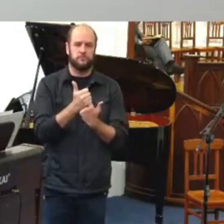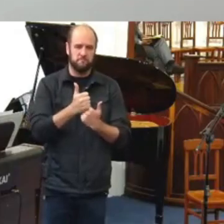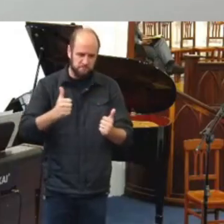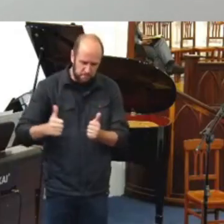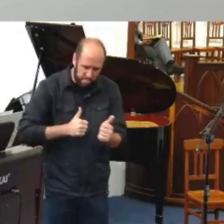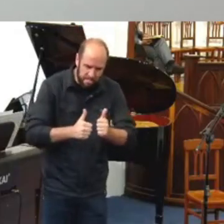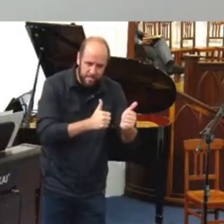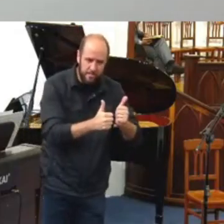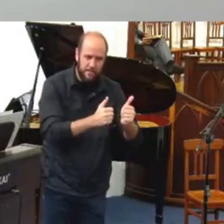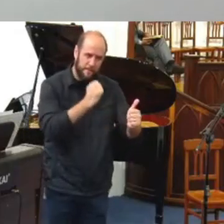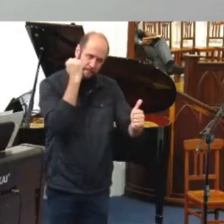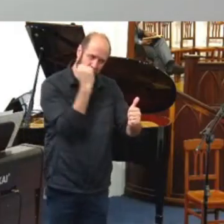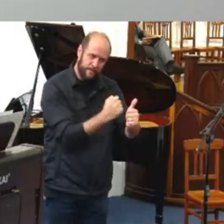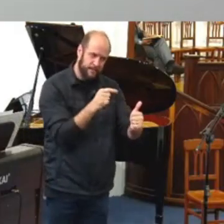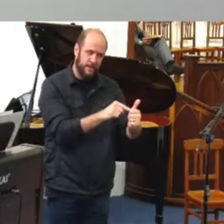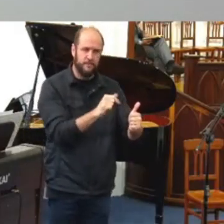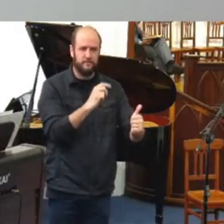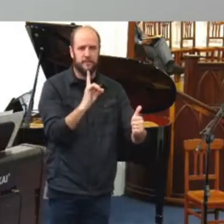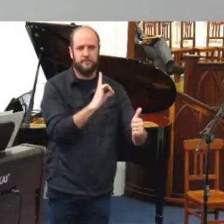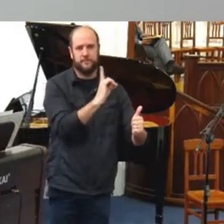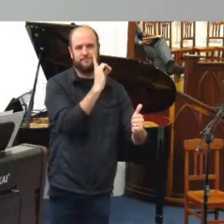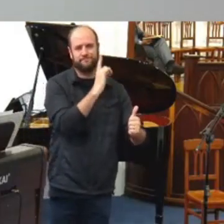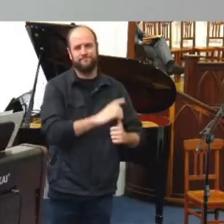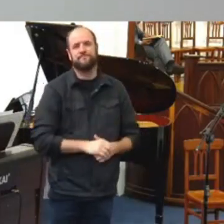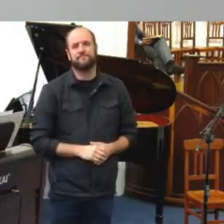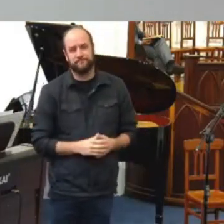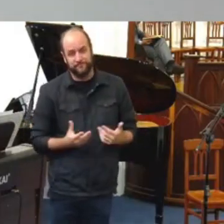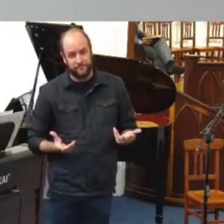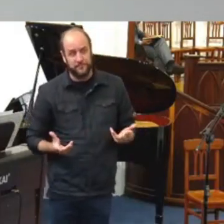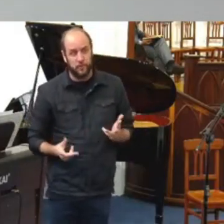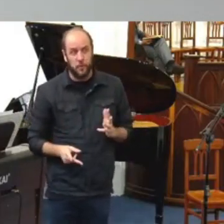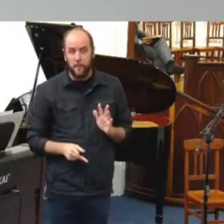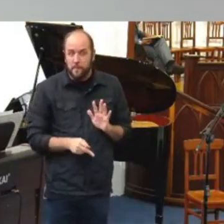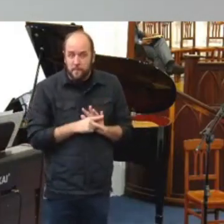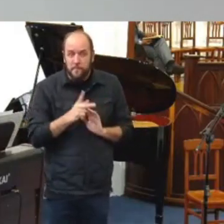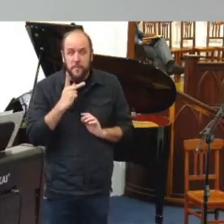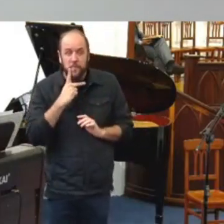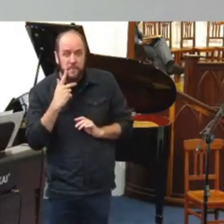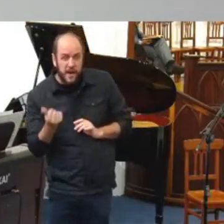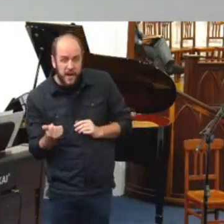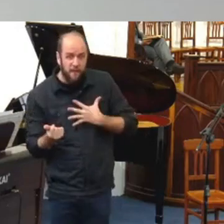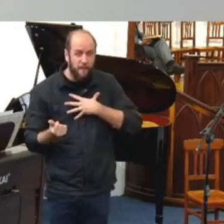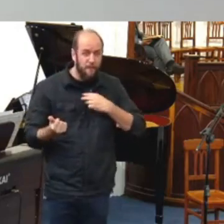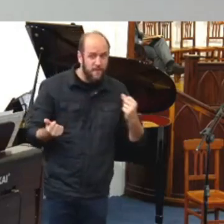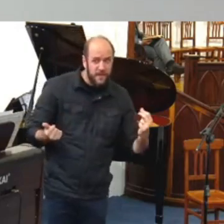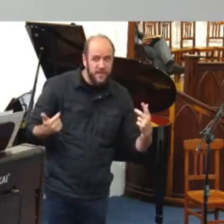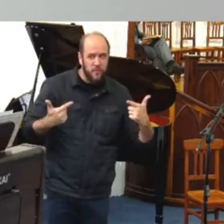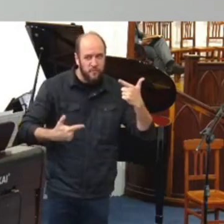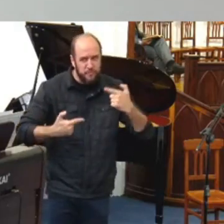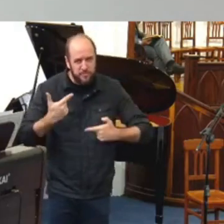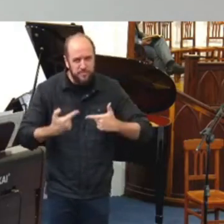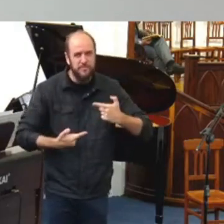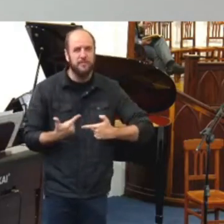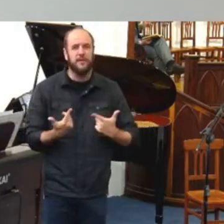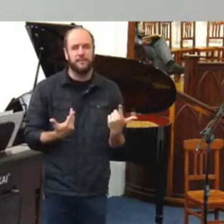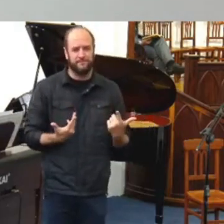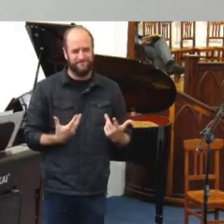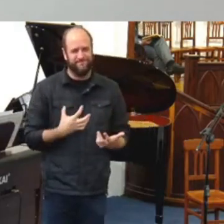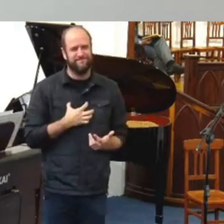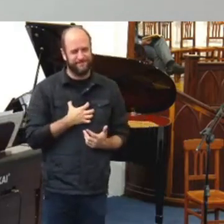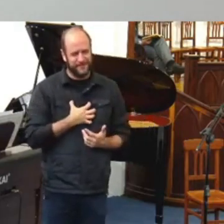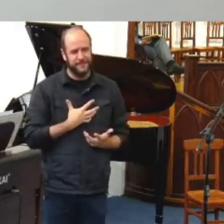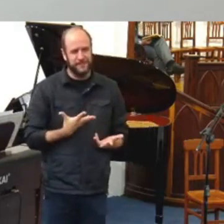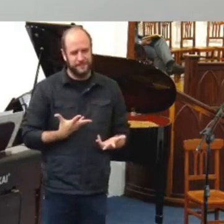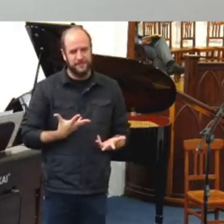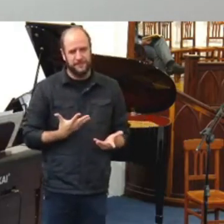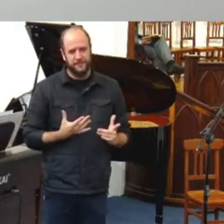pai para matá-lo, o seu próprio filho. Então Davi relata que